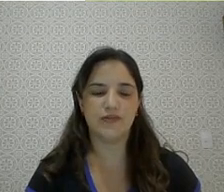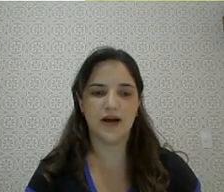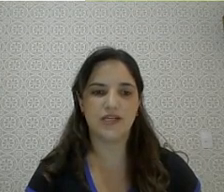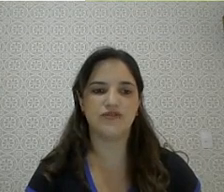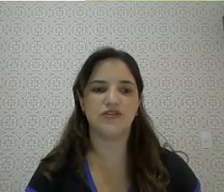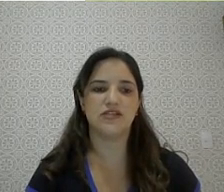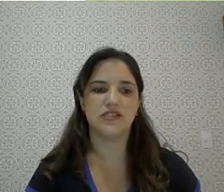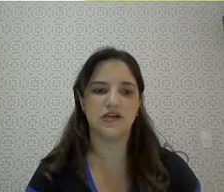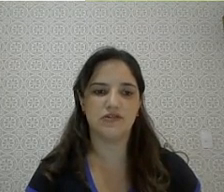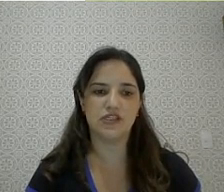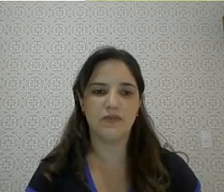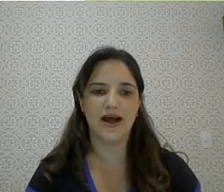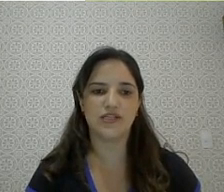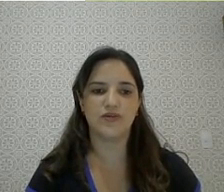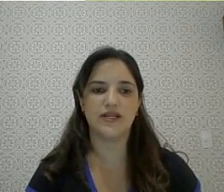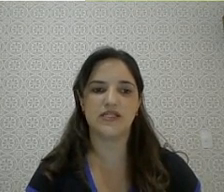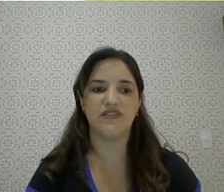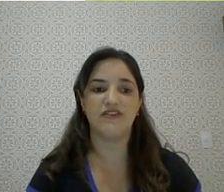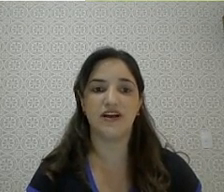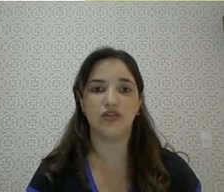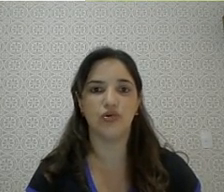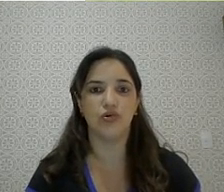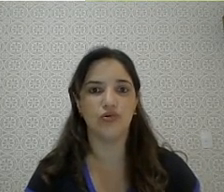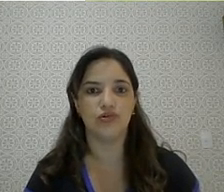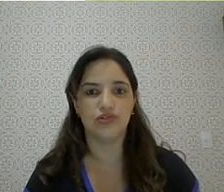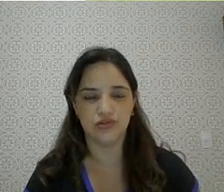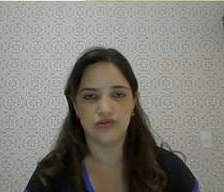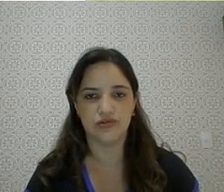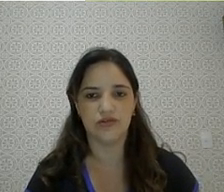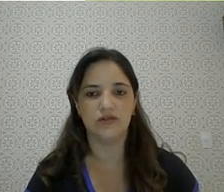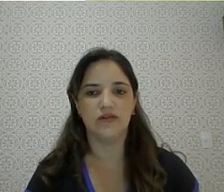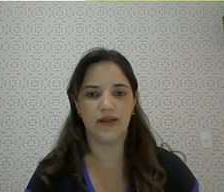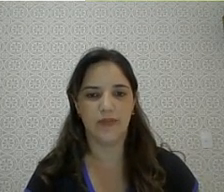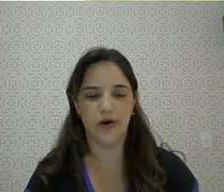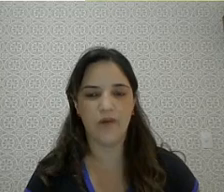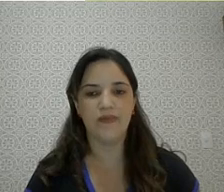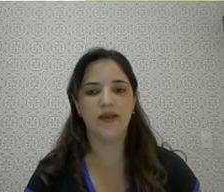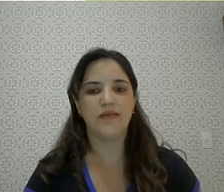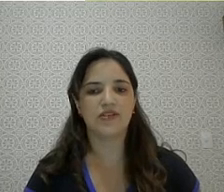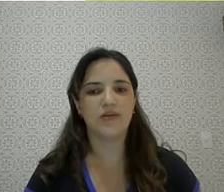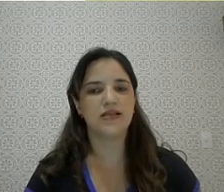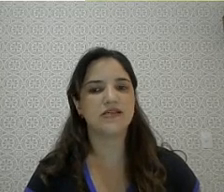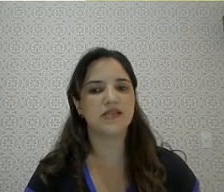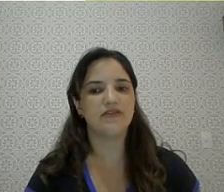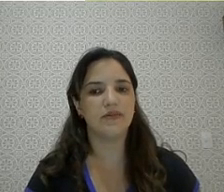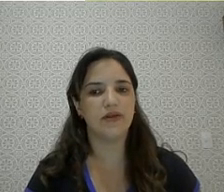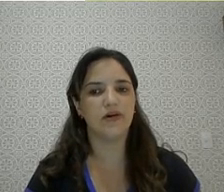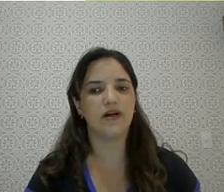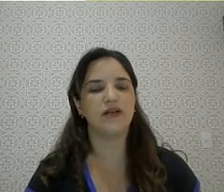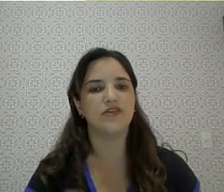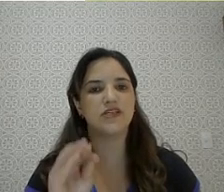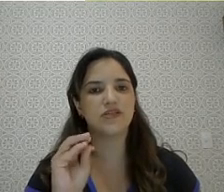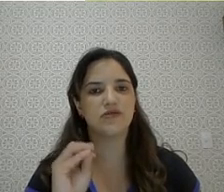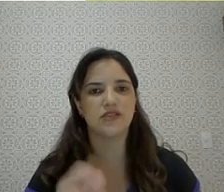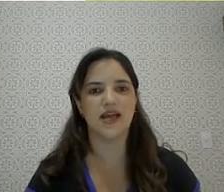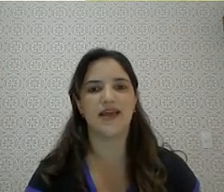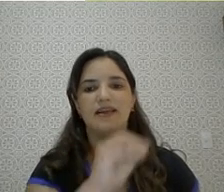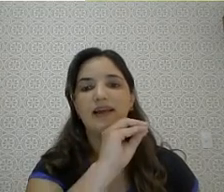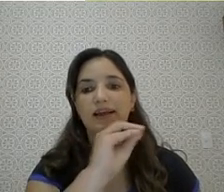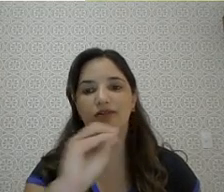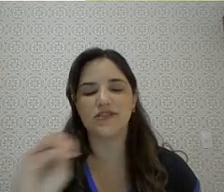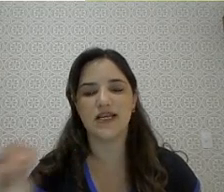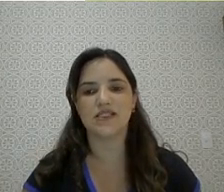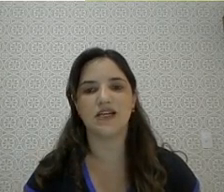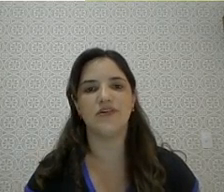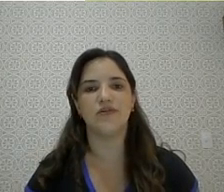quando for espaço, vocês dão espaço, porque senão vai ficar tudo junto, tá bom? Mas comecem a escrever menor, que vocês conseguem,